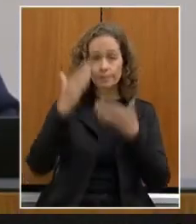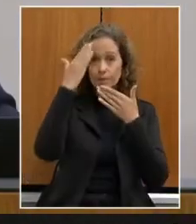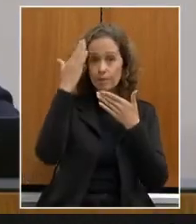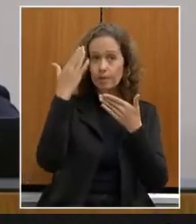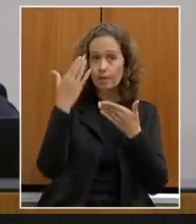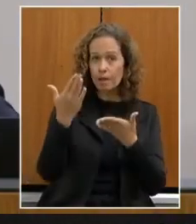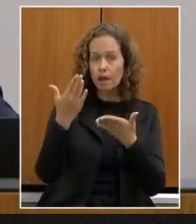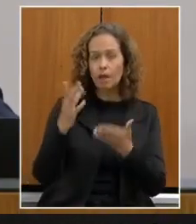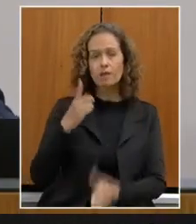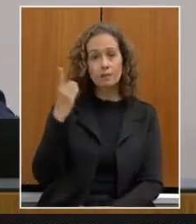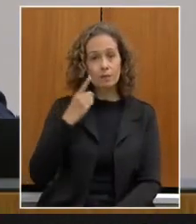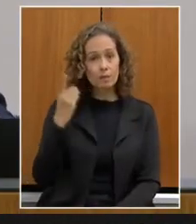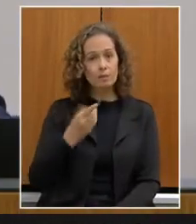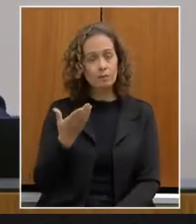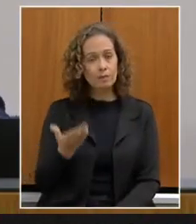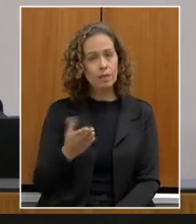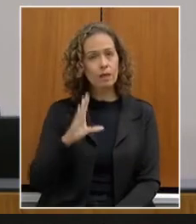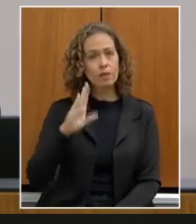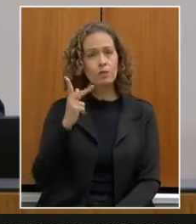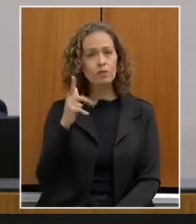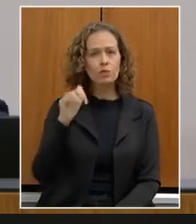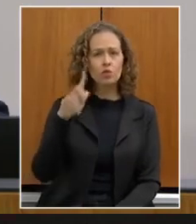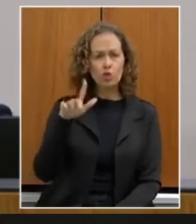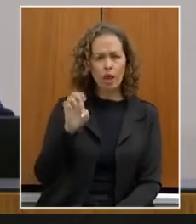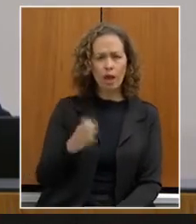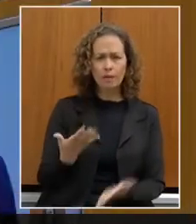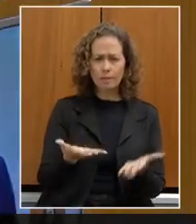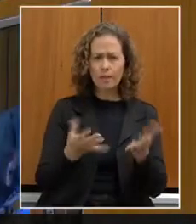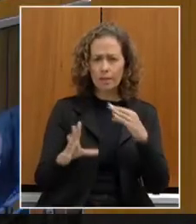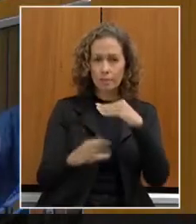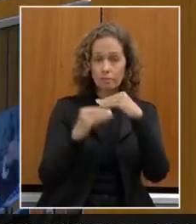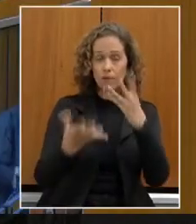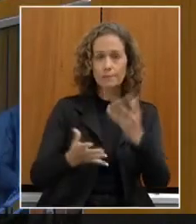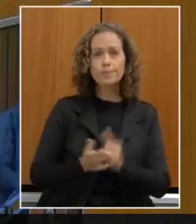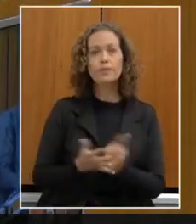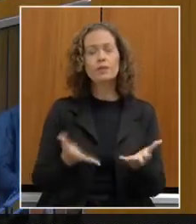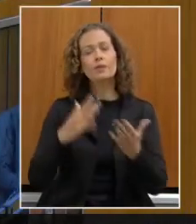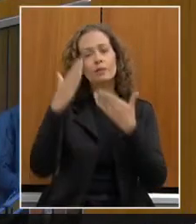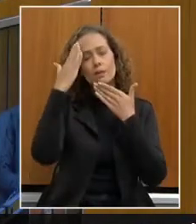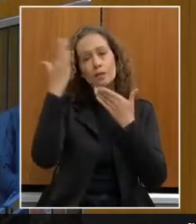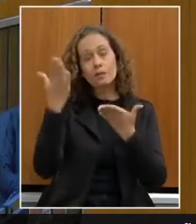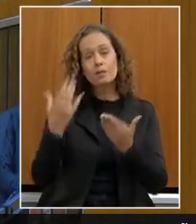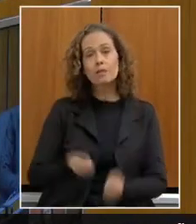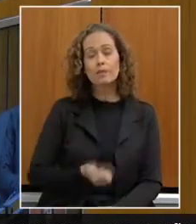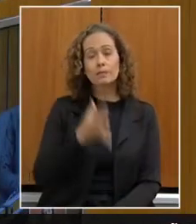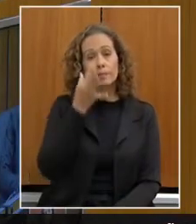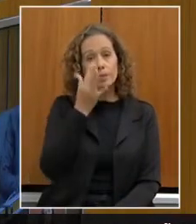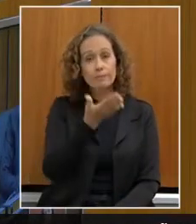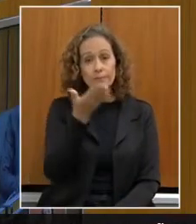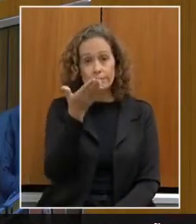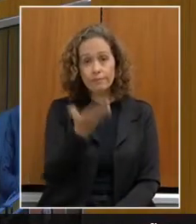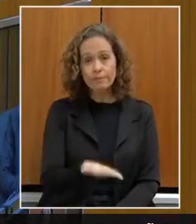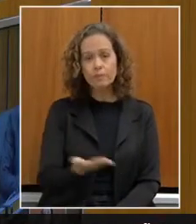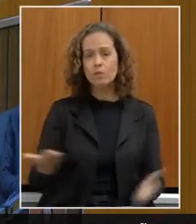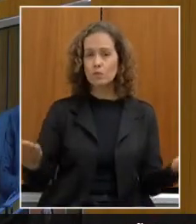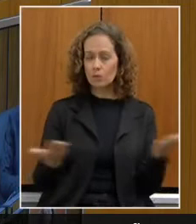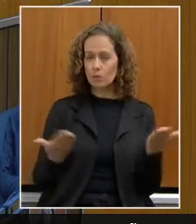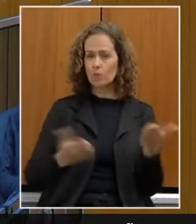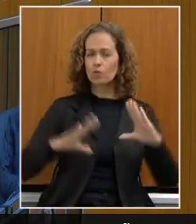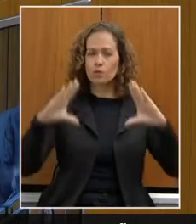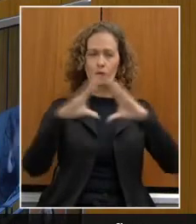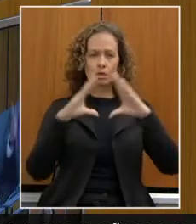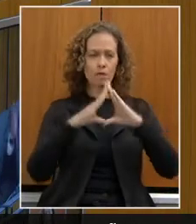eu perguntaria ao deputado Charles eu quero agradecer pela presença de vossa excelência aqui hoje na Assembleia